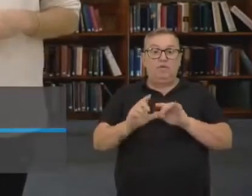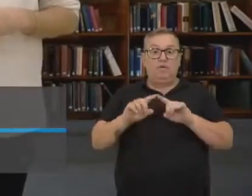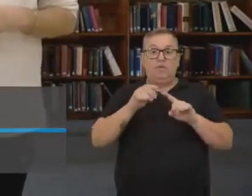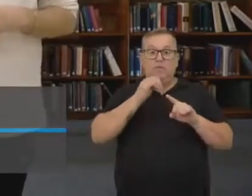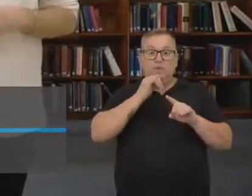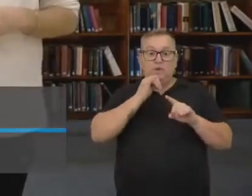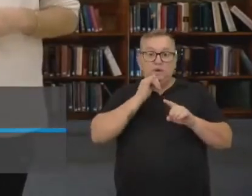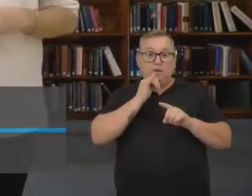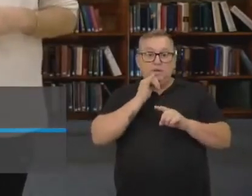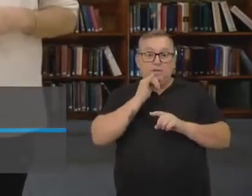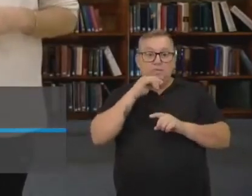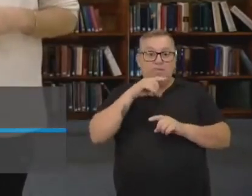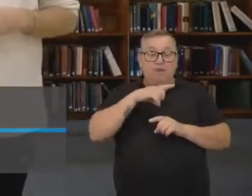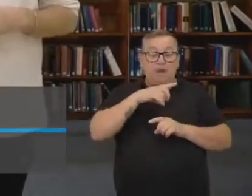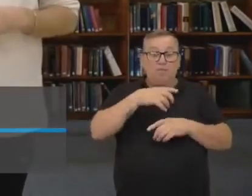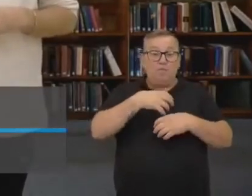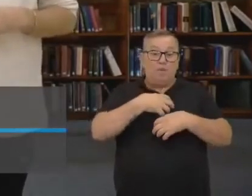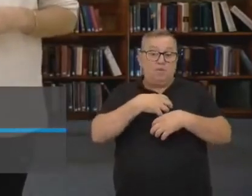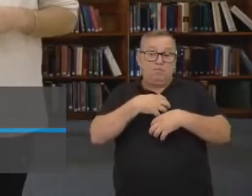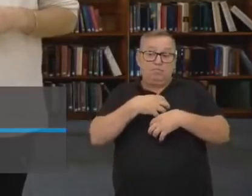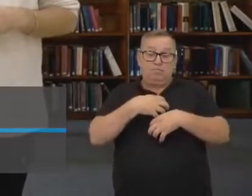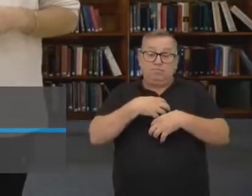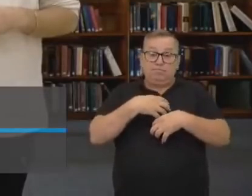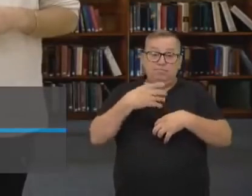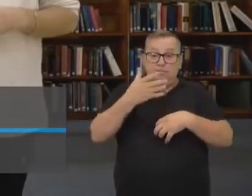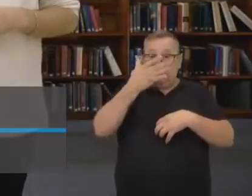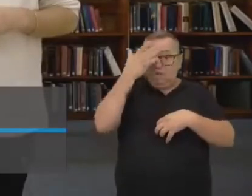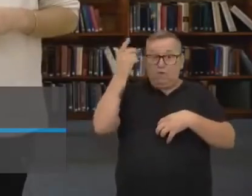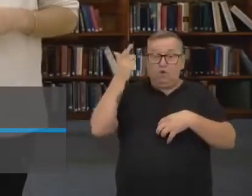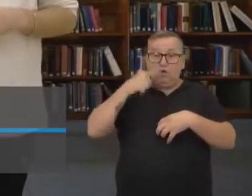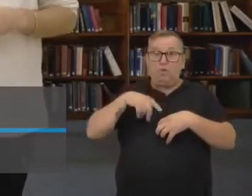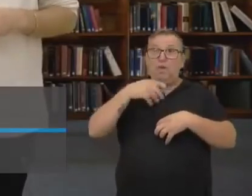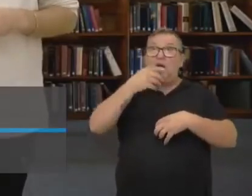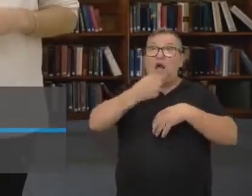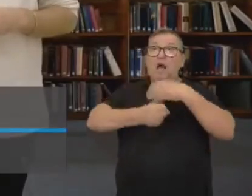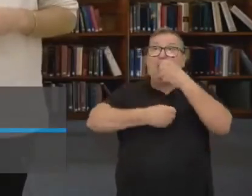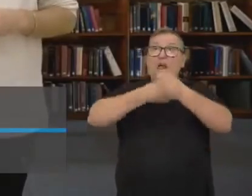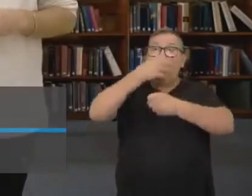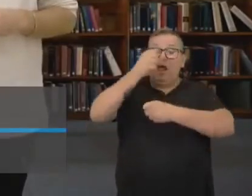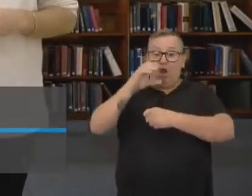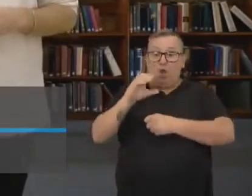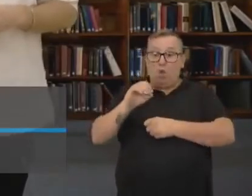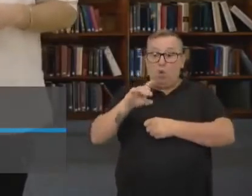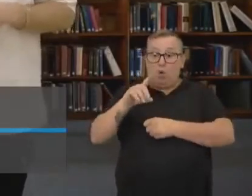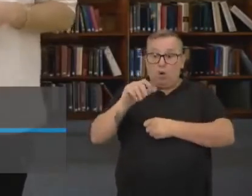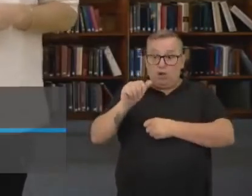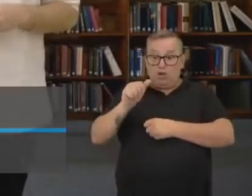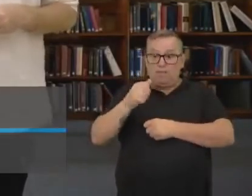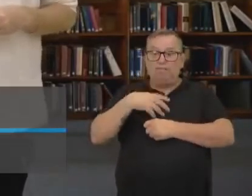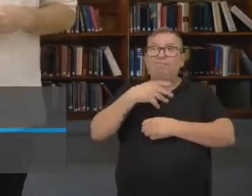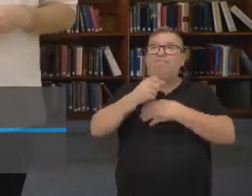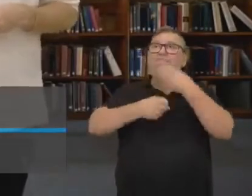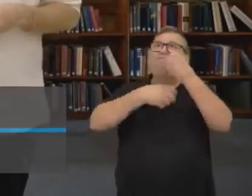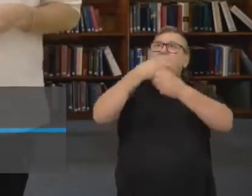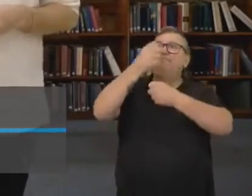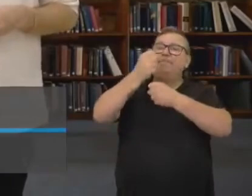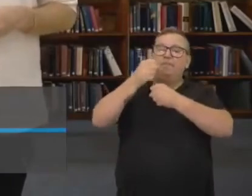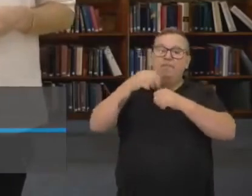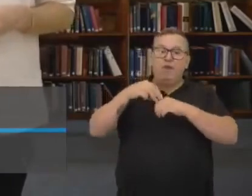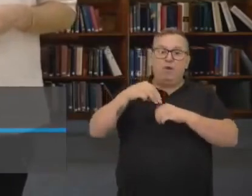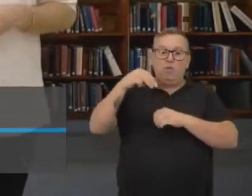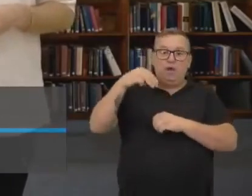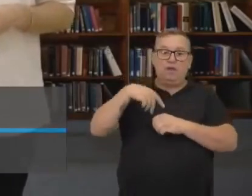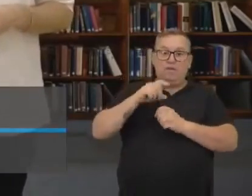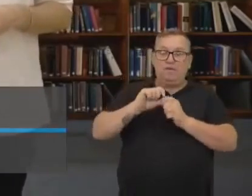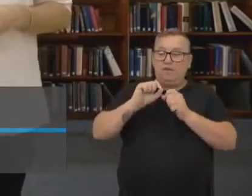vamos supor que tem uma situação lá e que alguém precisa subir numa corda. E para subir uma corda, provavelmente o mestre vai pedir para